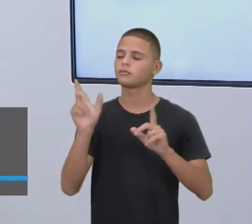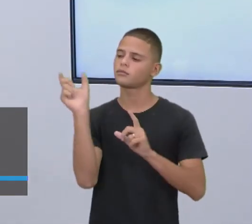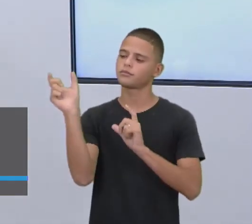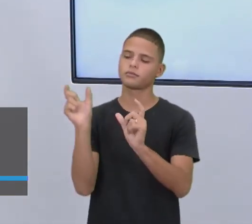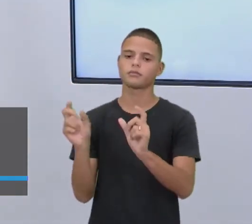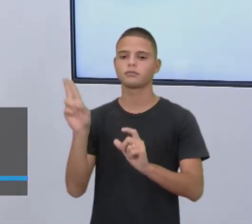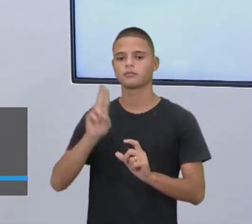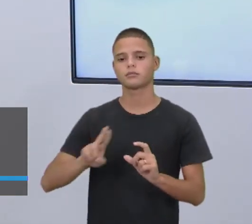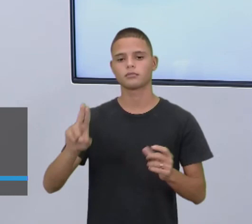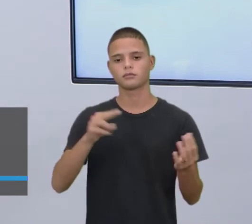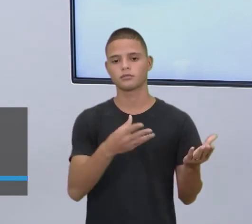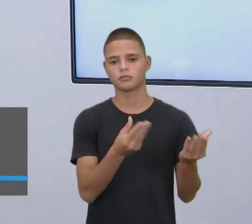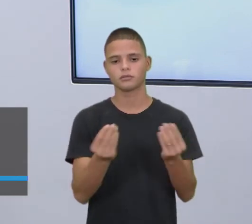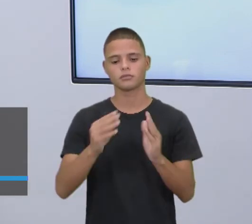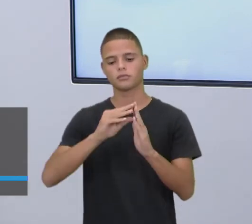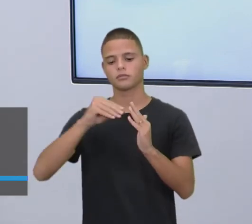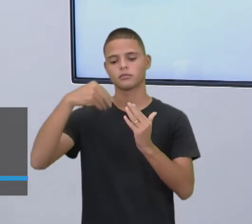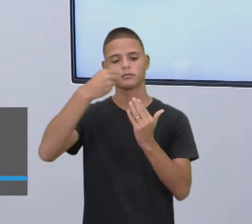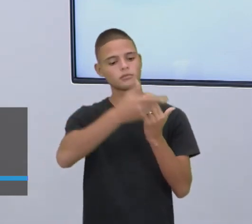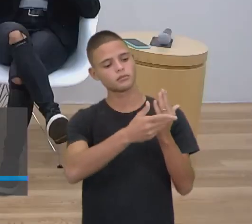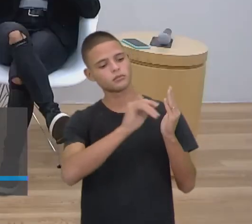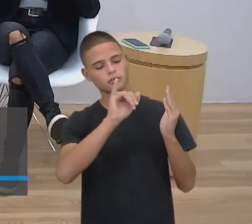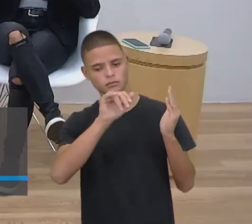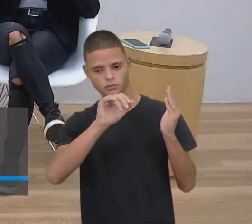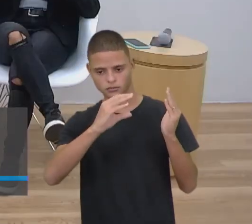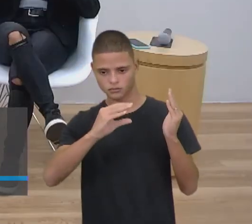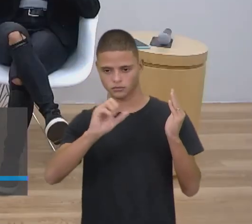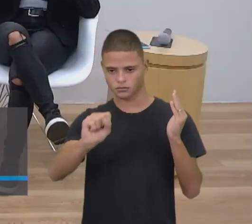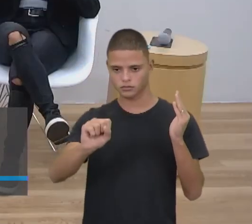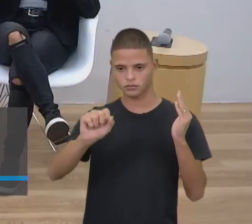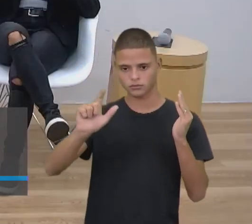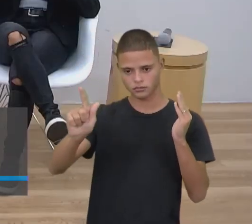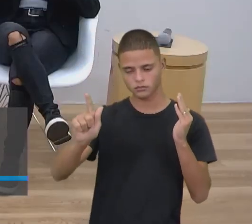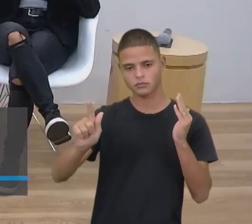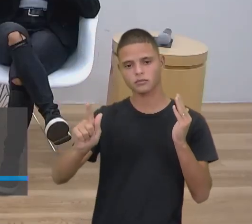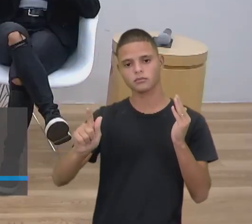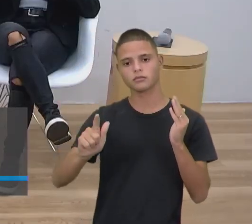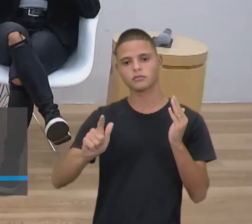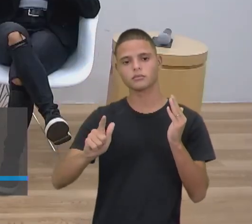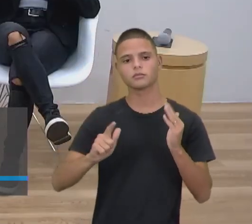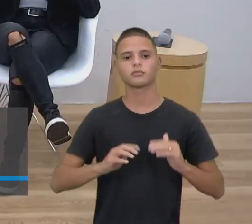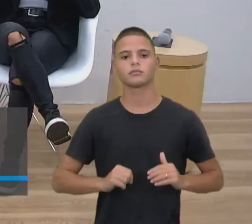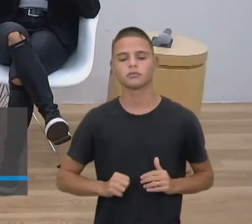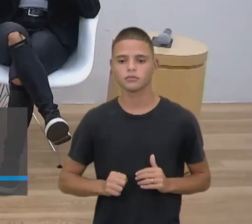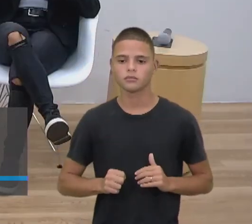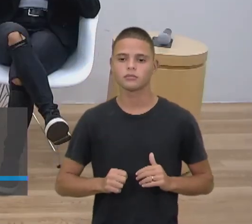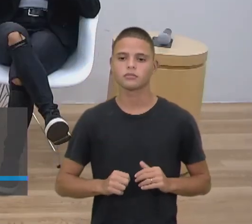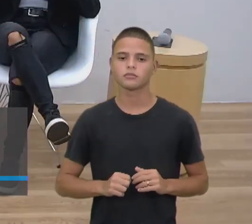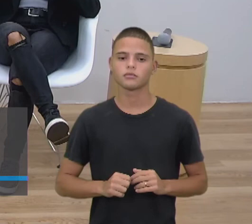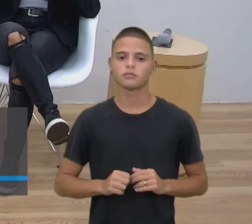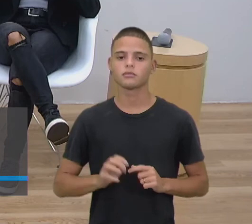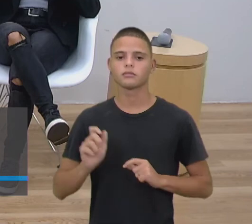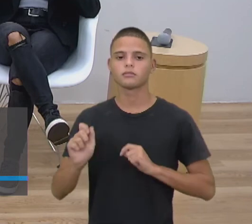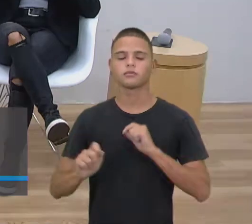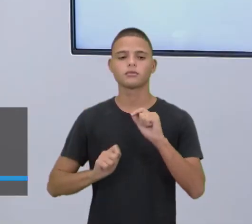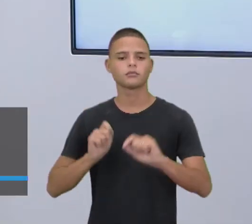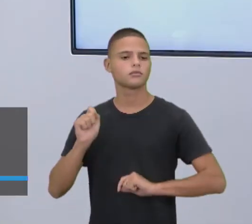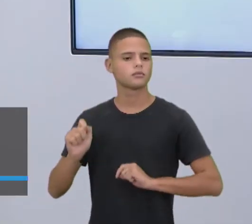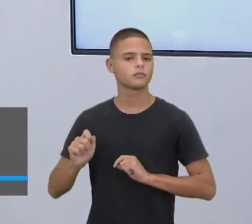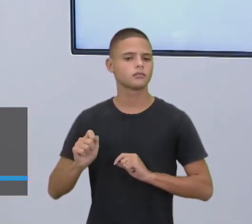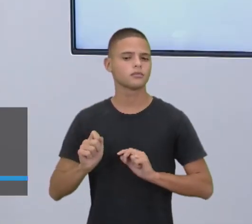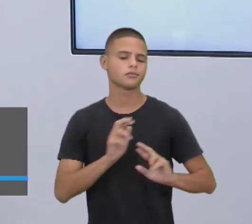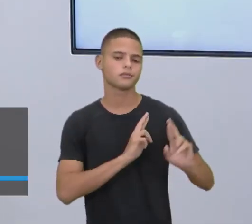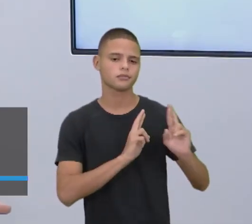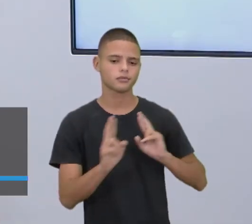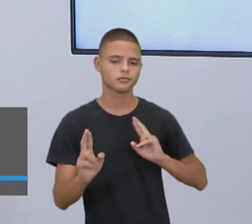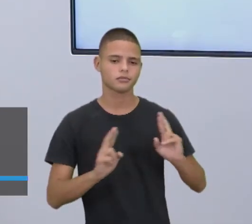muito utilizados, agenda ESG, que é a questão ambiental, social e de governança. Então, né, o que a bioenergia tem a ver com tudo